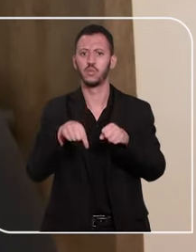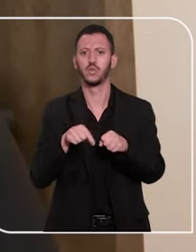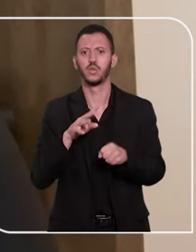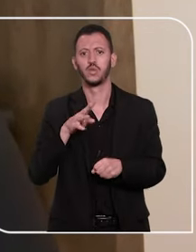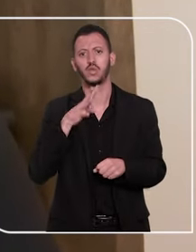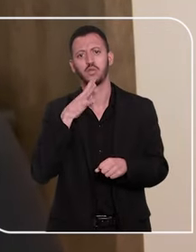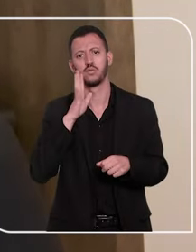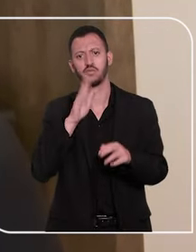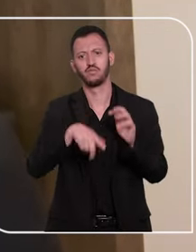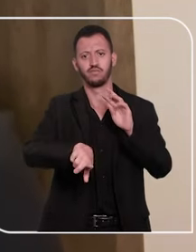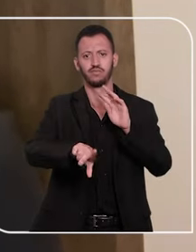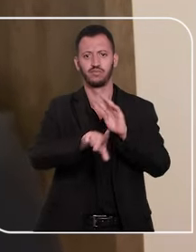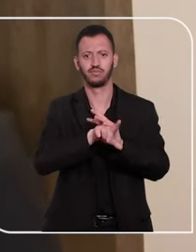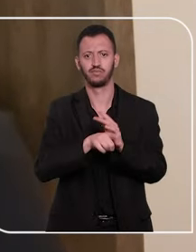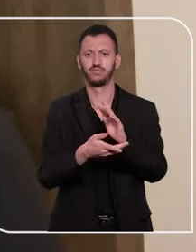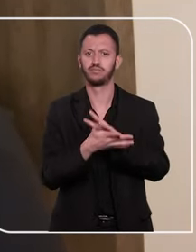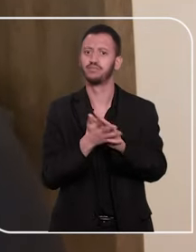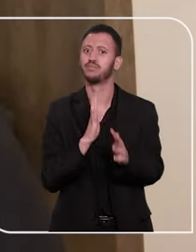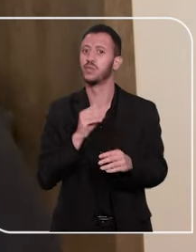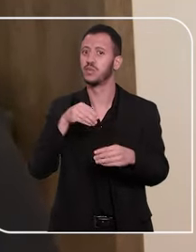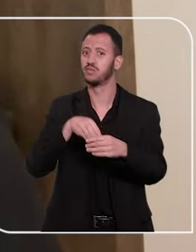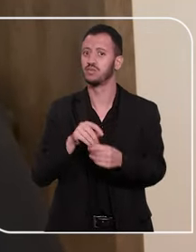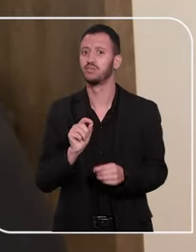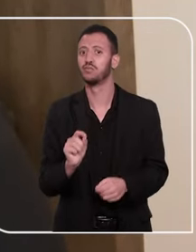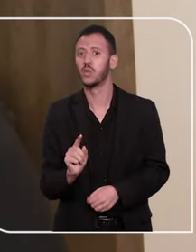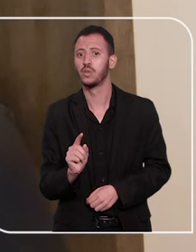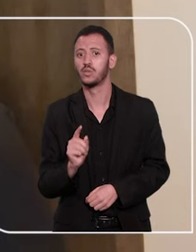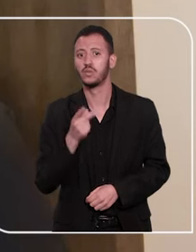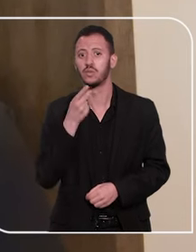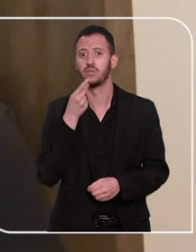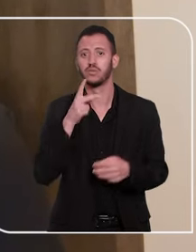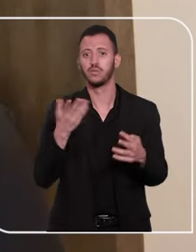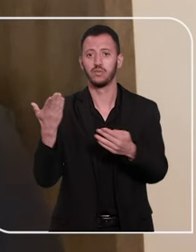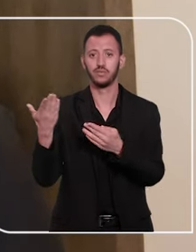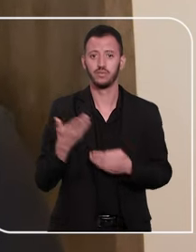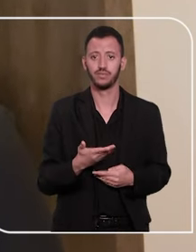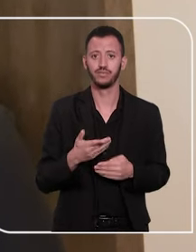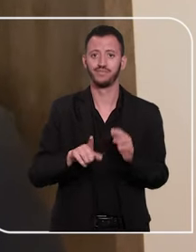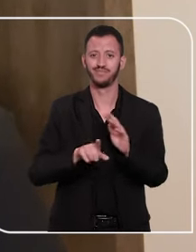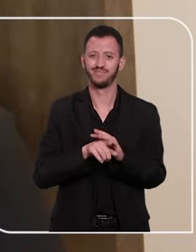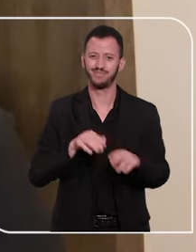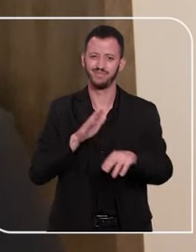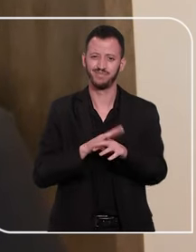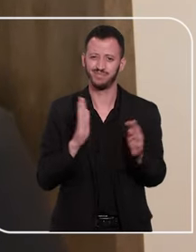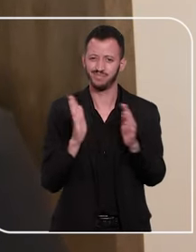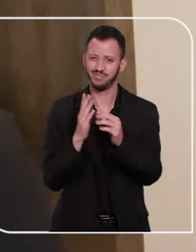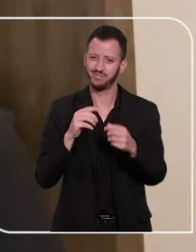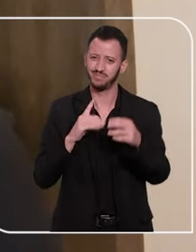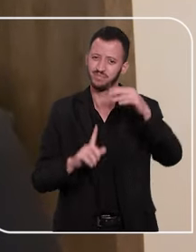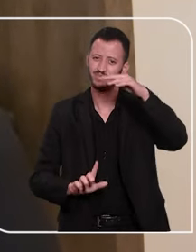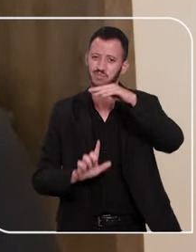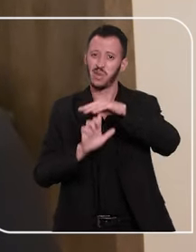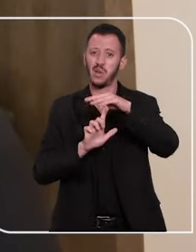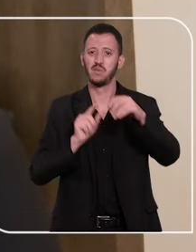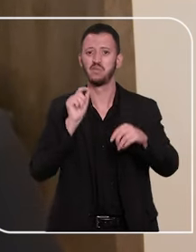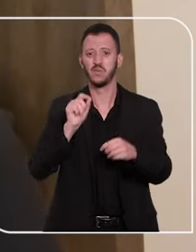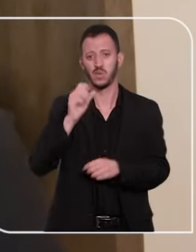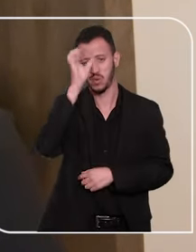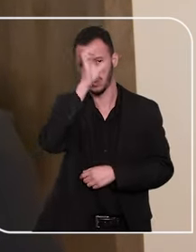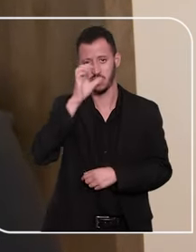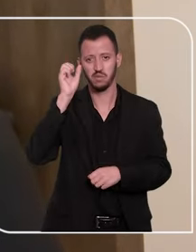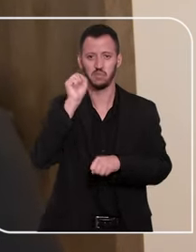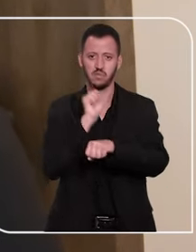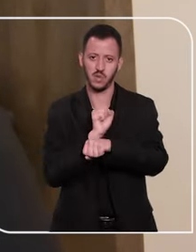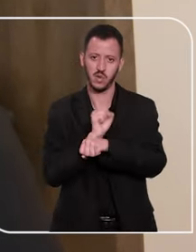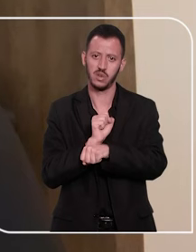tema são as conhecidas leis da fila essas leis trazem um prazo máximo em que o